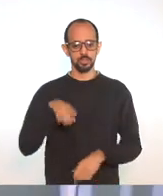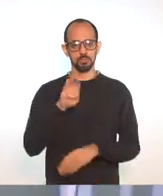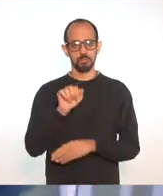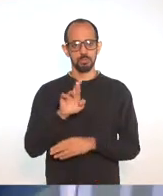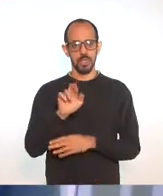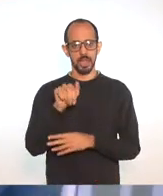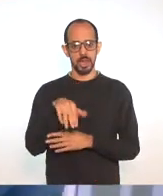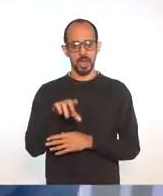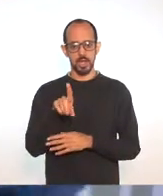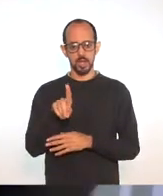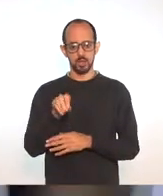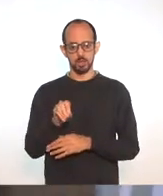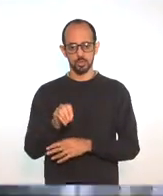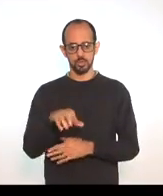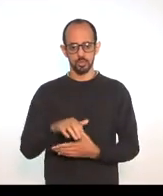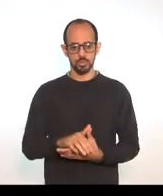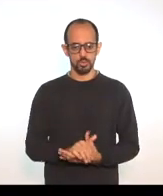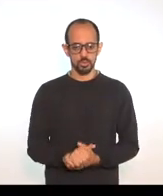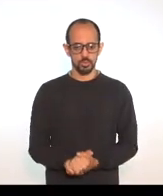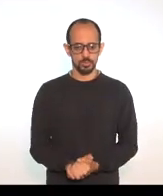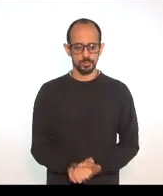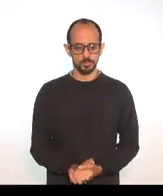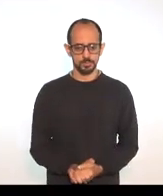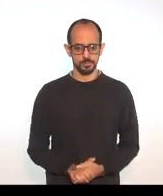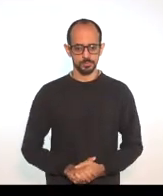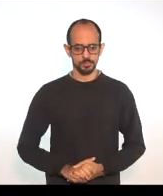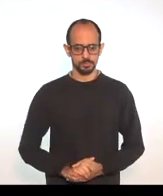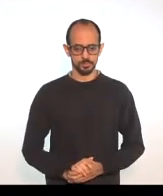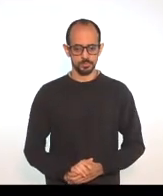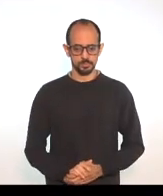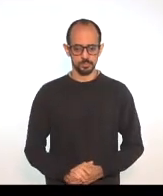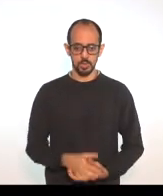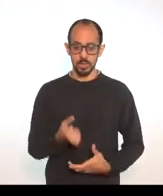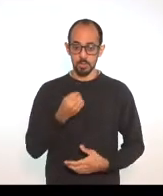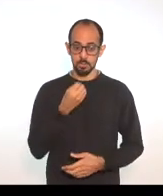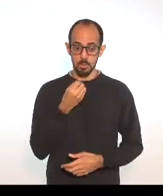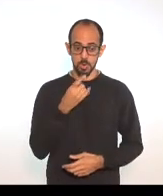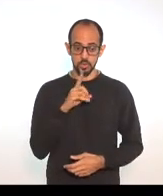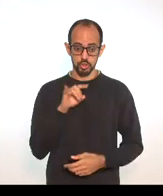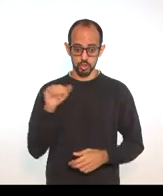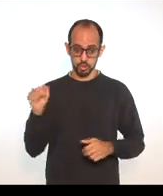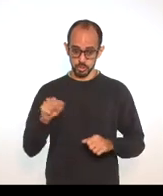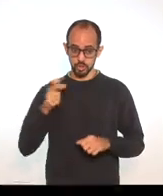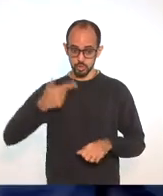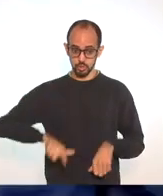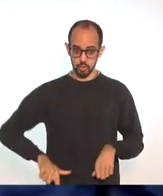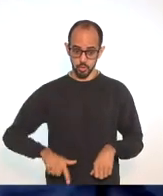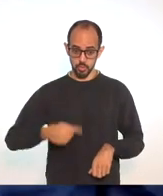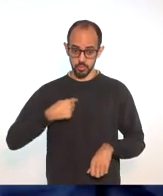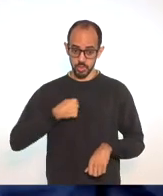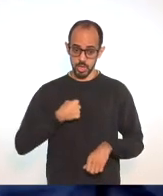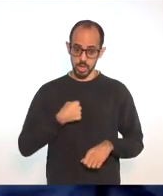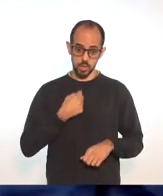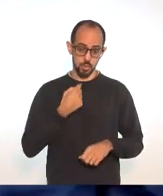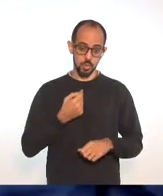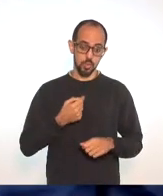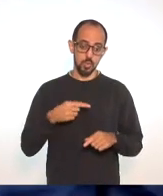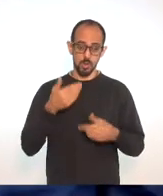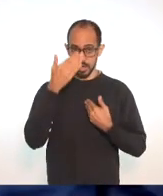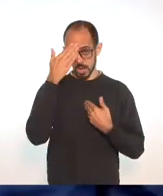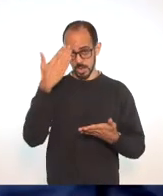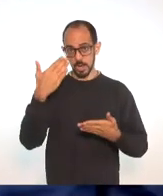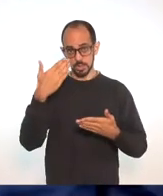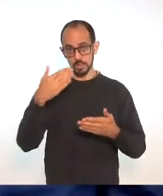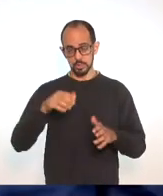agradeço a cuja presença agradeço mais uma vez a o deputado Bom dia novamente Eu que agradeço o